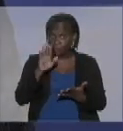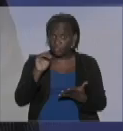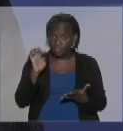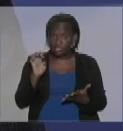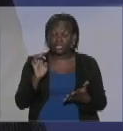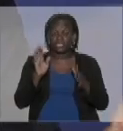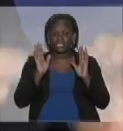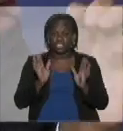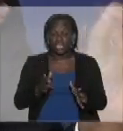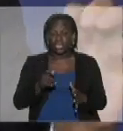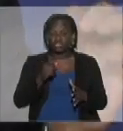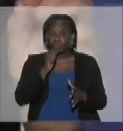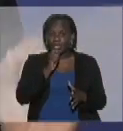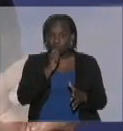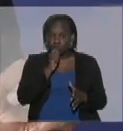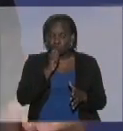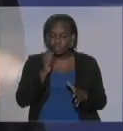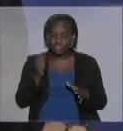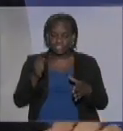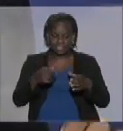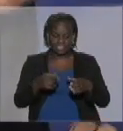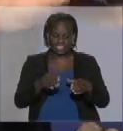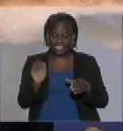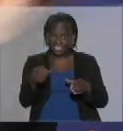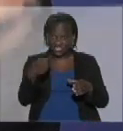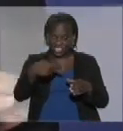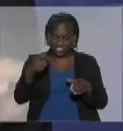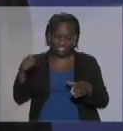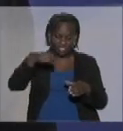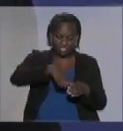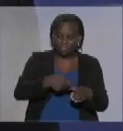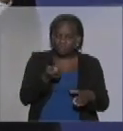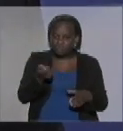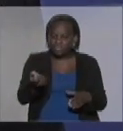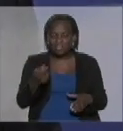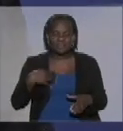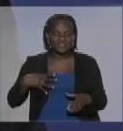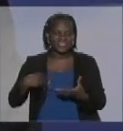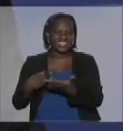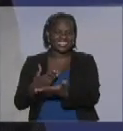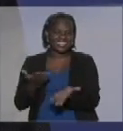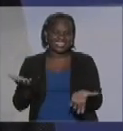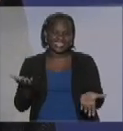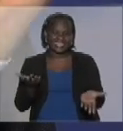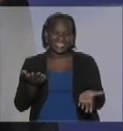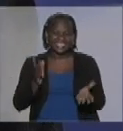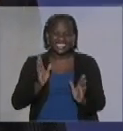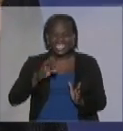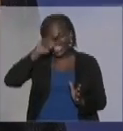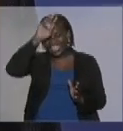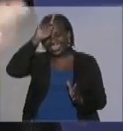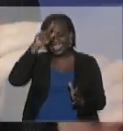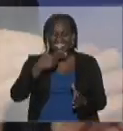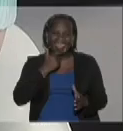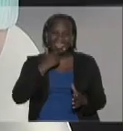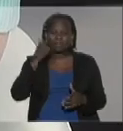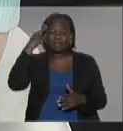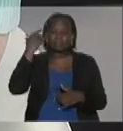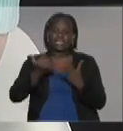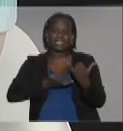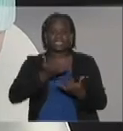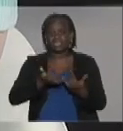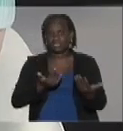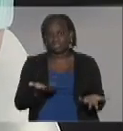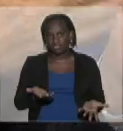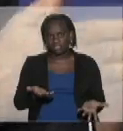pais que já pegam a chupetinha, já molha na cerveja, já dá para beber. Meu filho já é pinguço. E acha que é brincadeira,